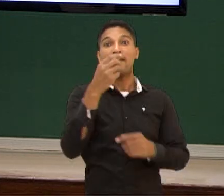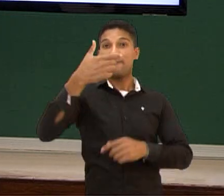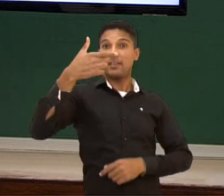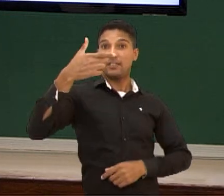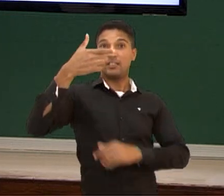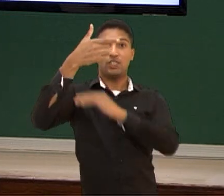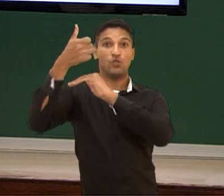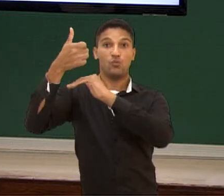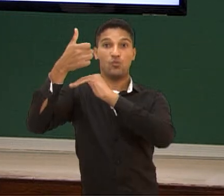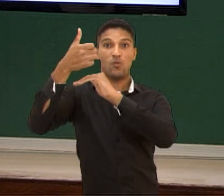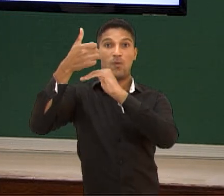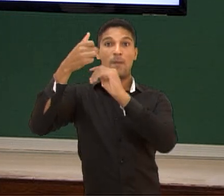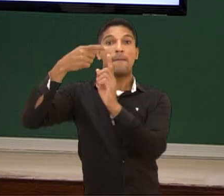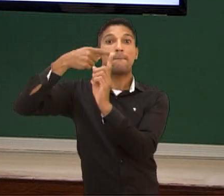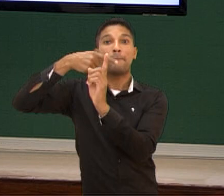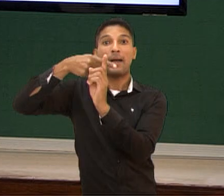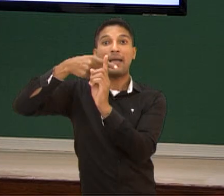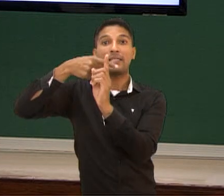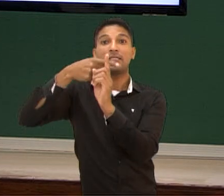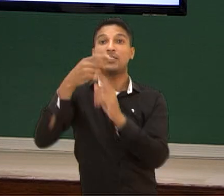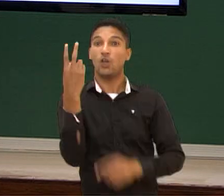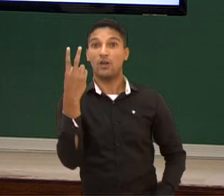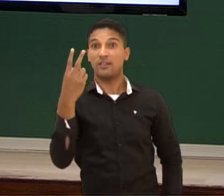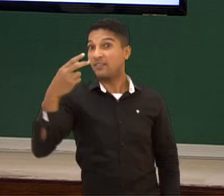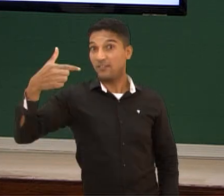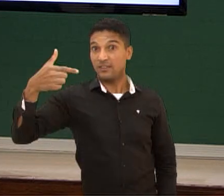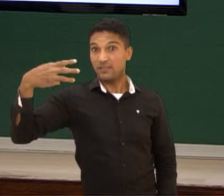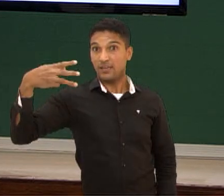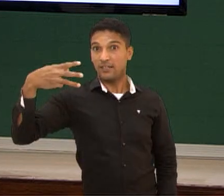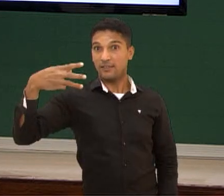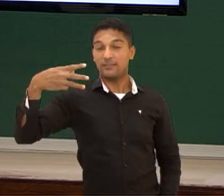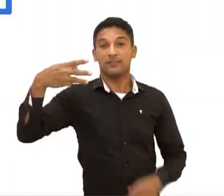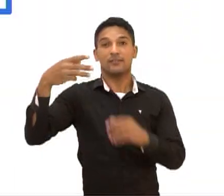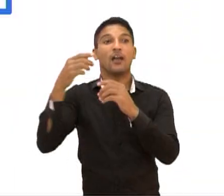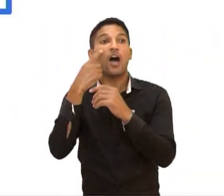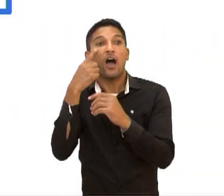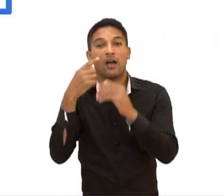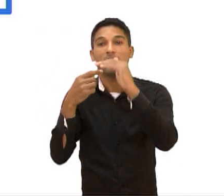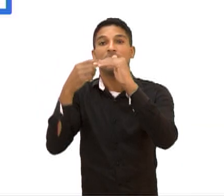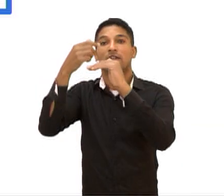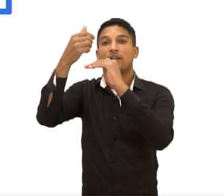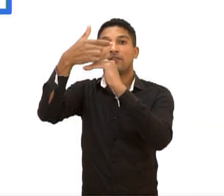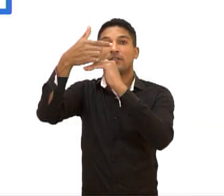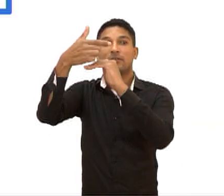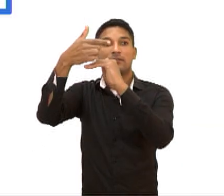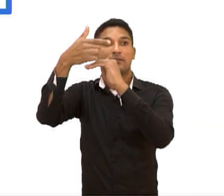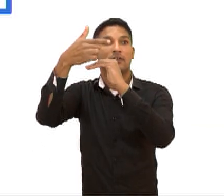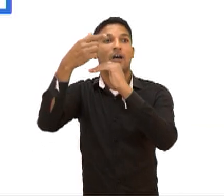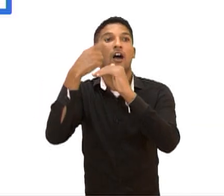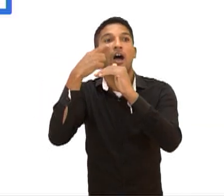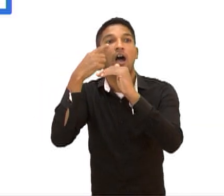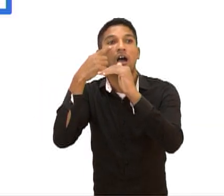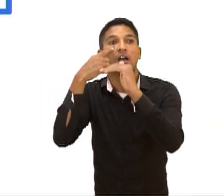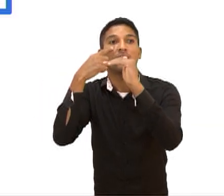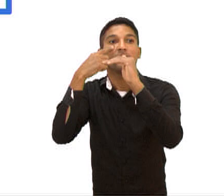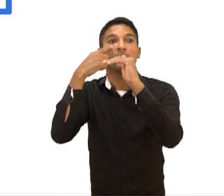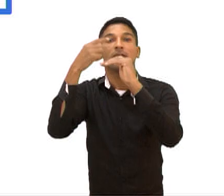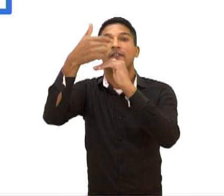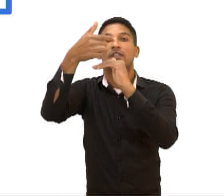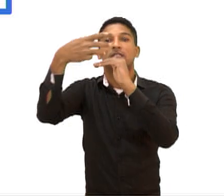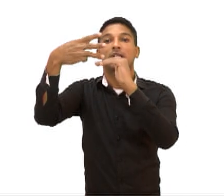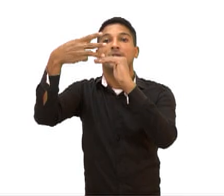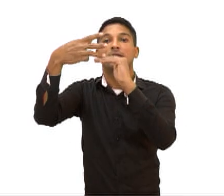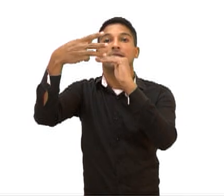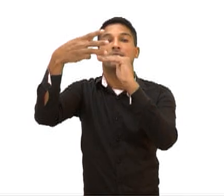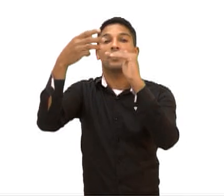23. 23 terços, ok? Então, qual que era a resposta certa? A letra C, 23 terços.